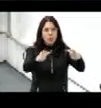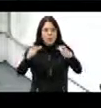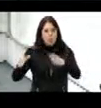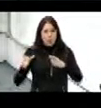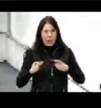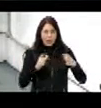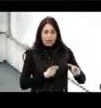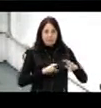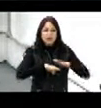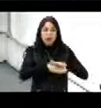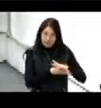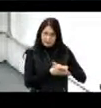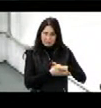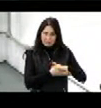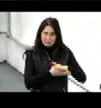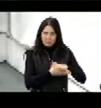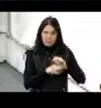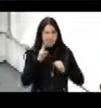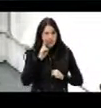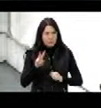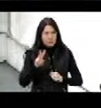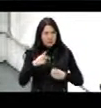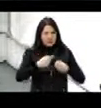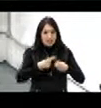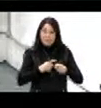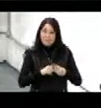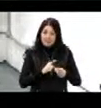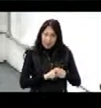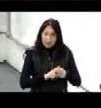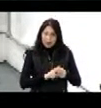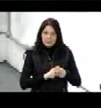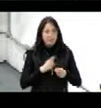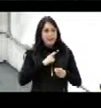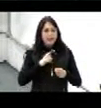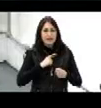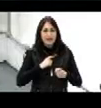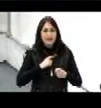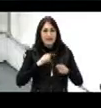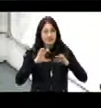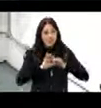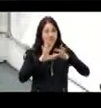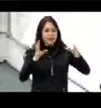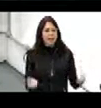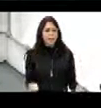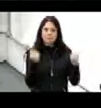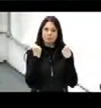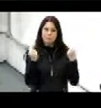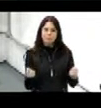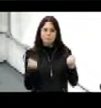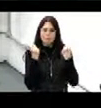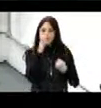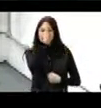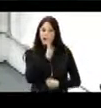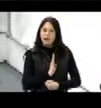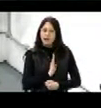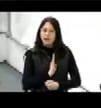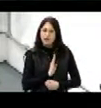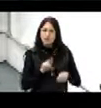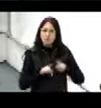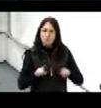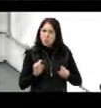as academias ao ar livre. Mas nós não vemos uma academia que possa ser usada pelas pessoas